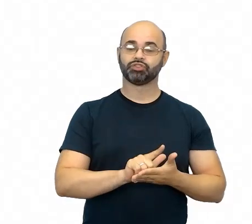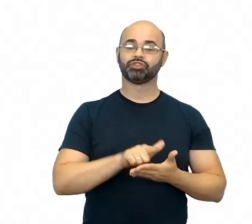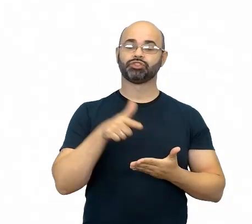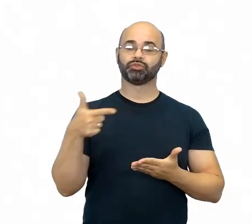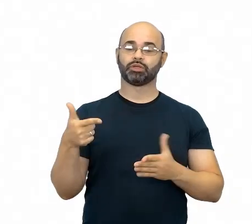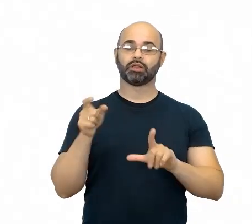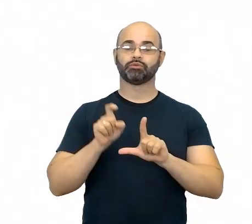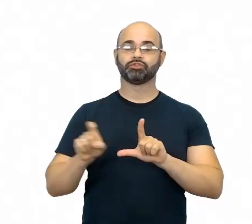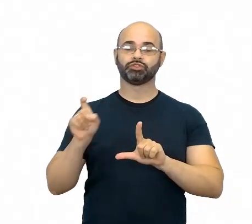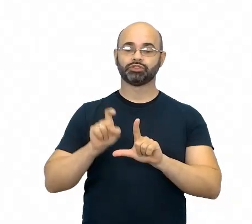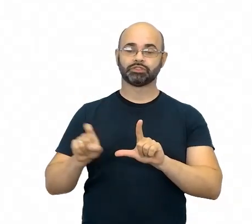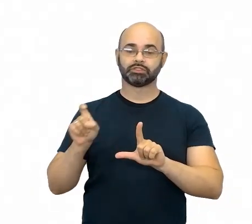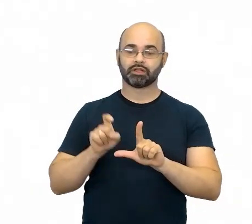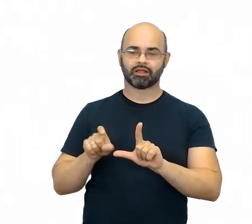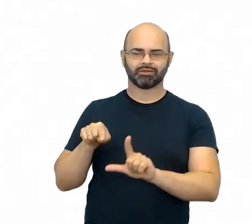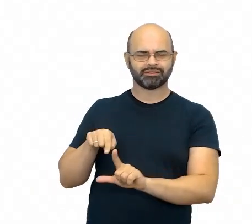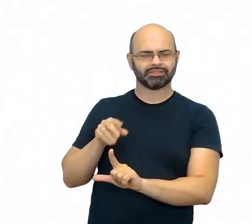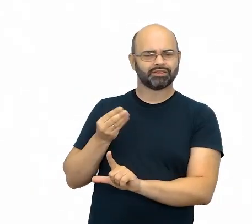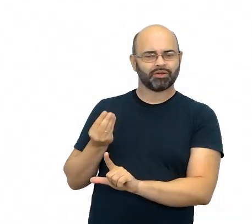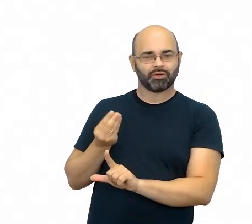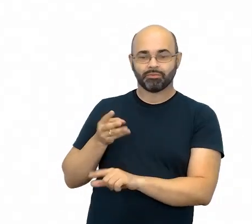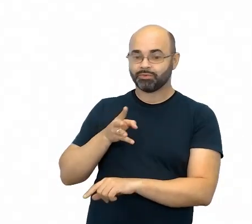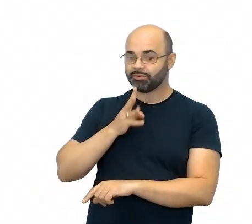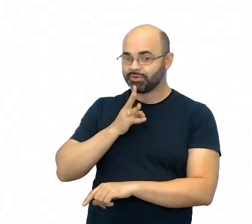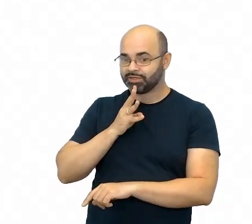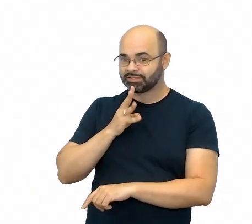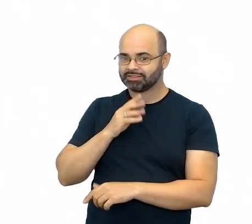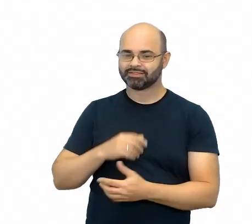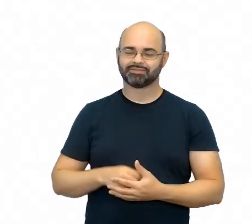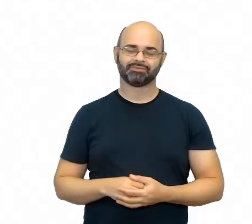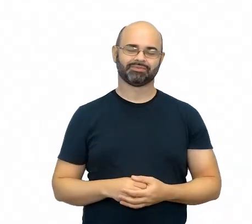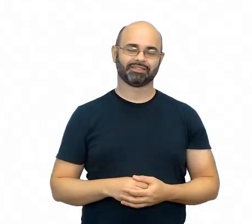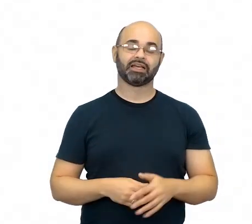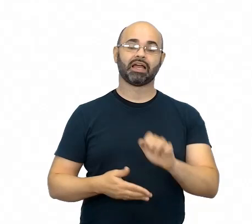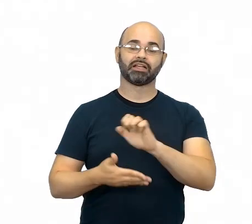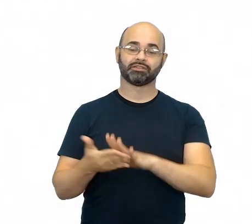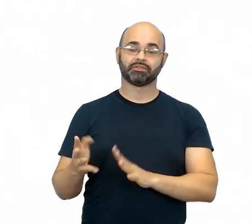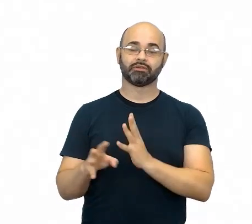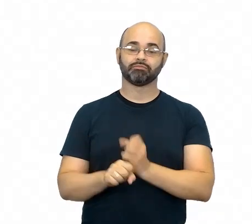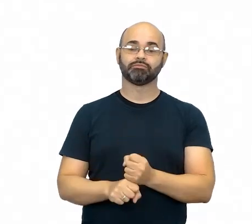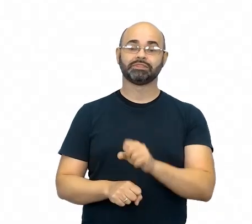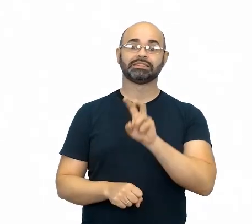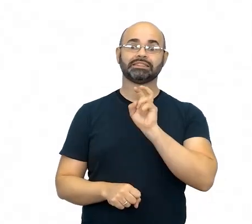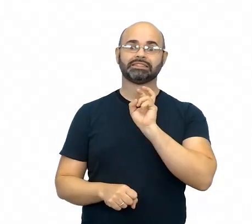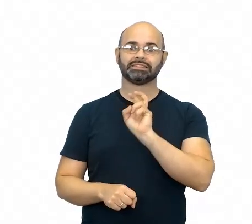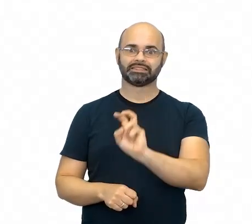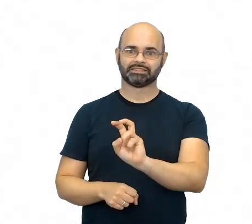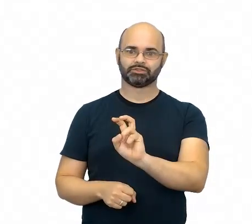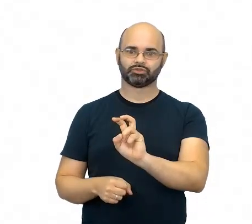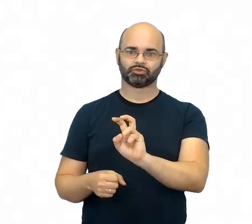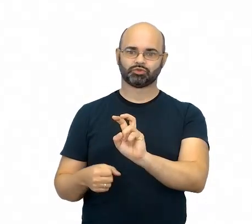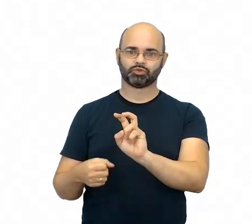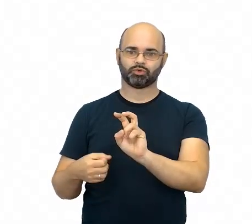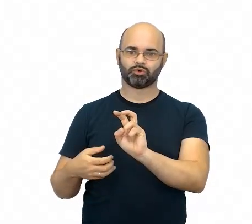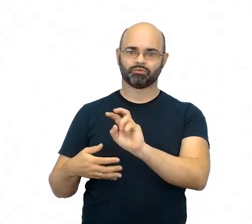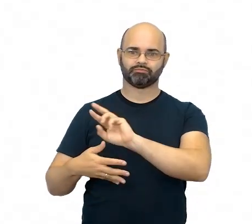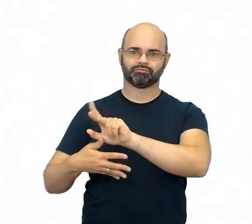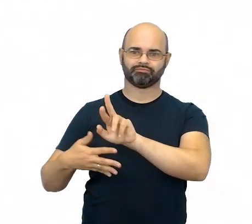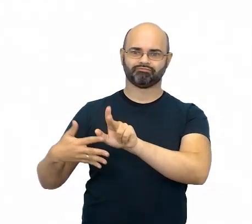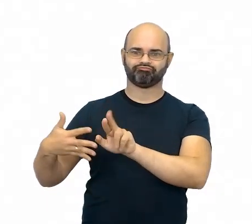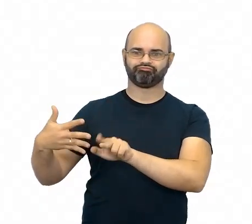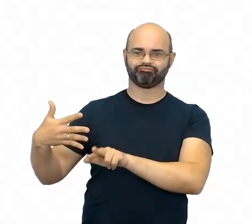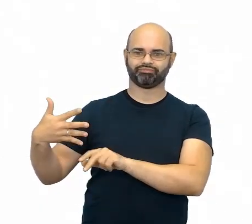digitais. Temos 5 atividades nessas aulas 1 e 2, e a primeira